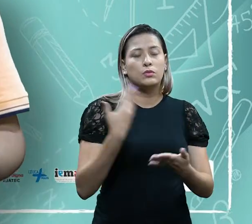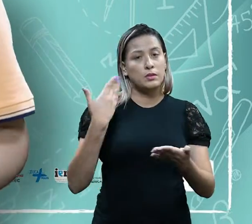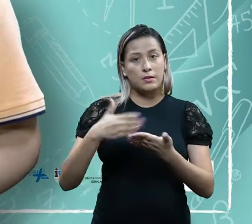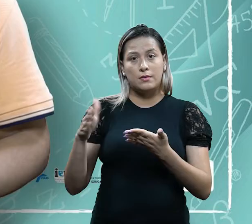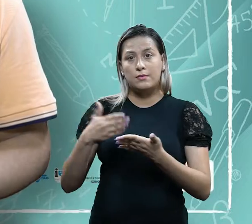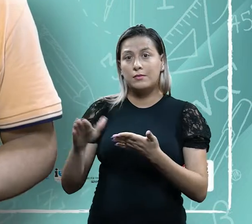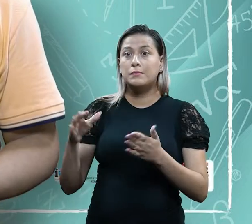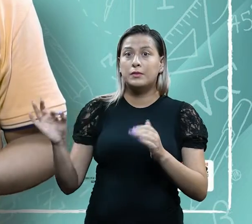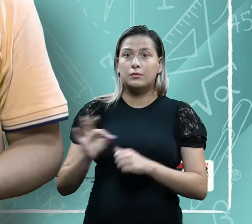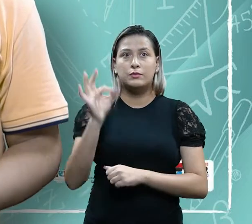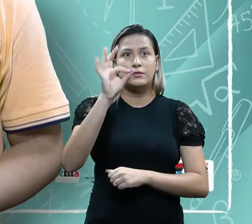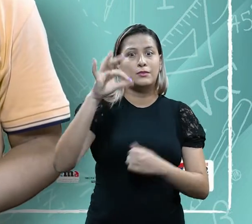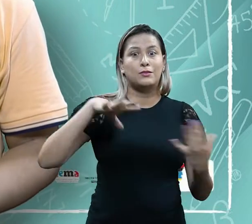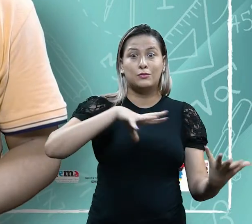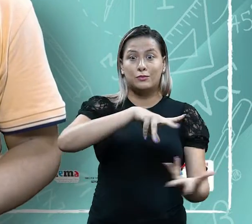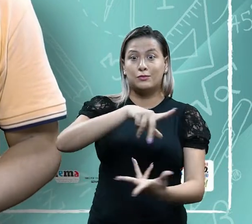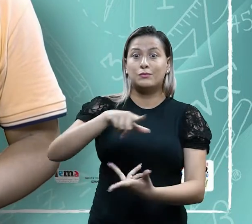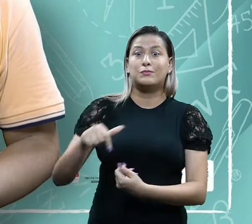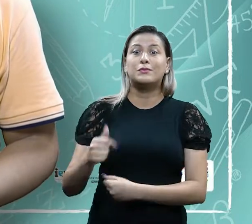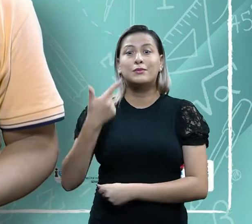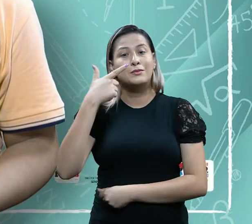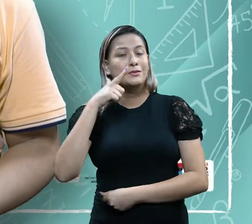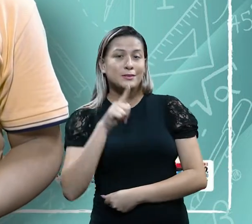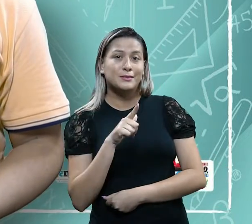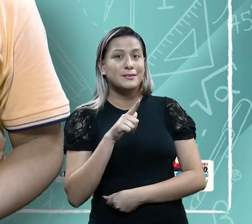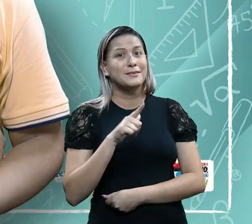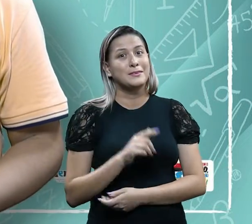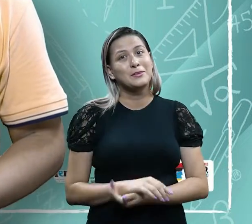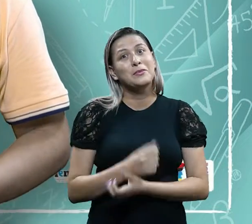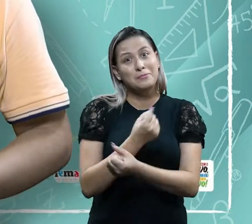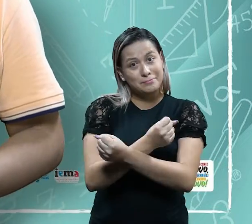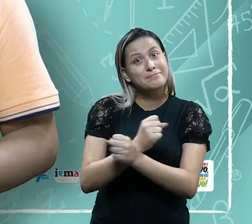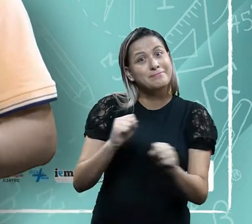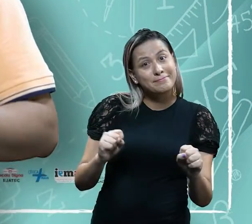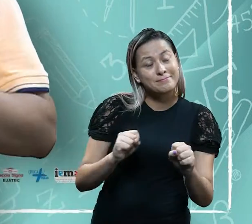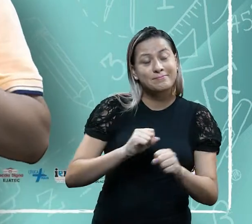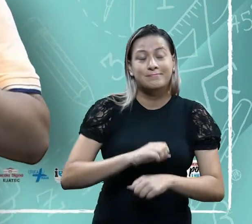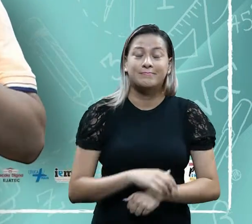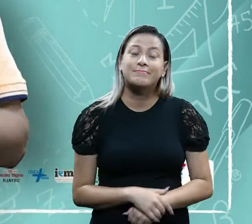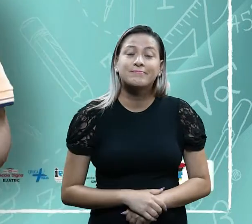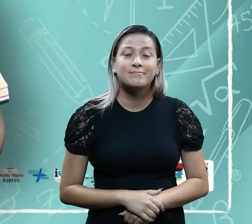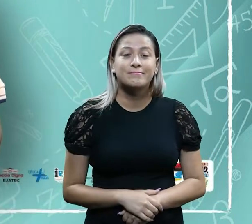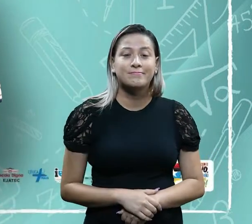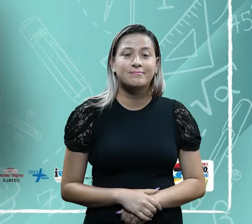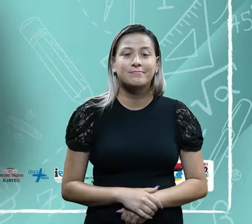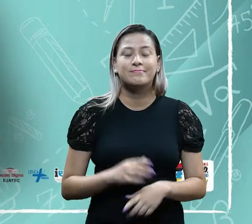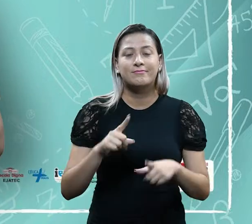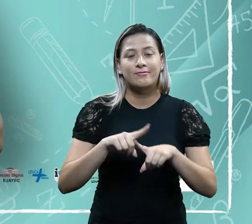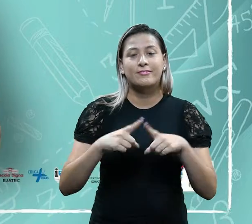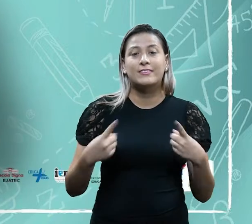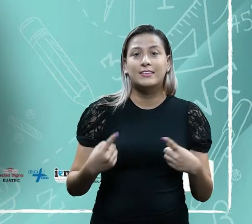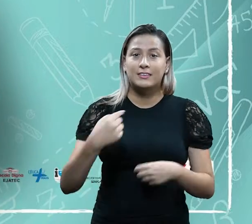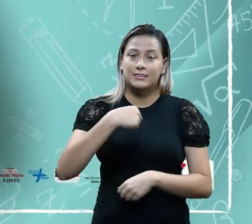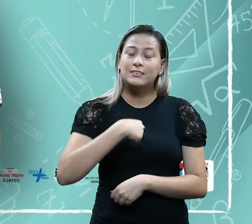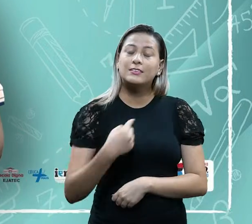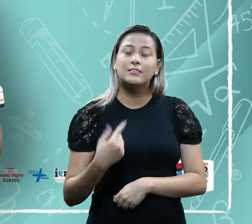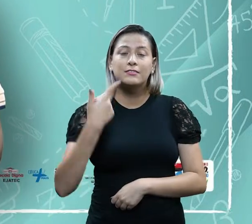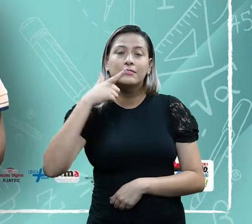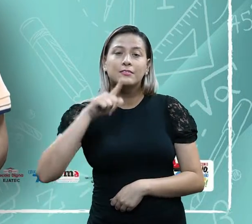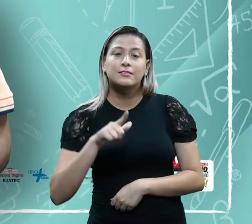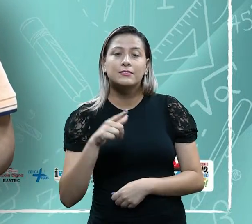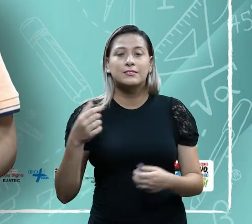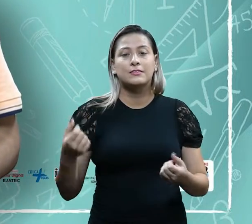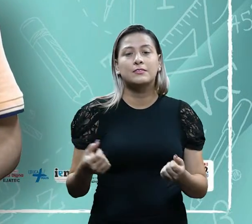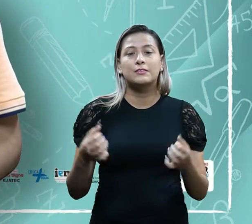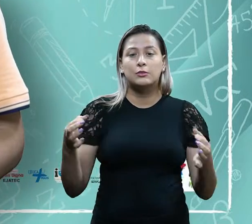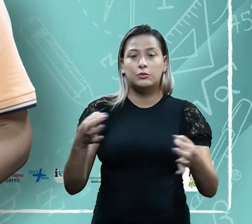todos os insetos do planeta Terra, o que é bem improvável. E, então, eu consegui, eu realizei lá, eu concluí